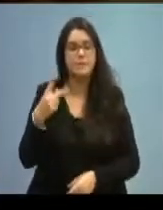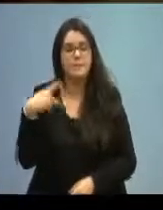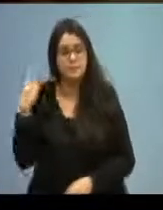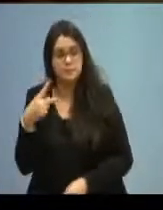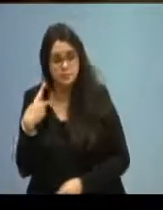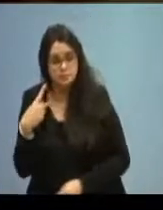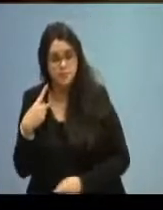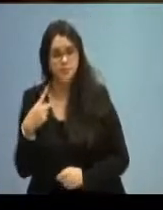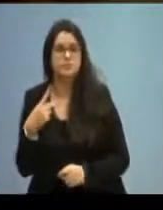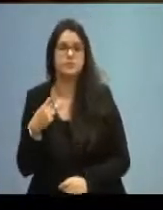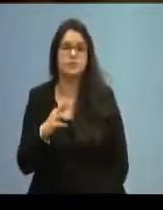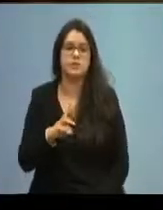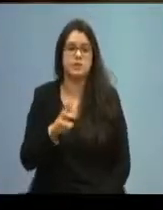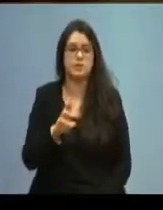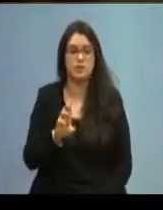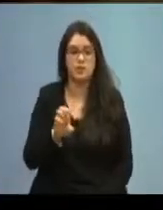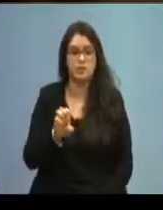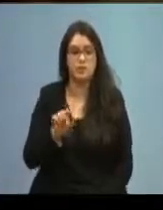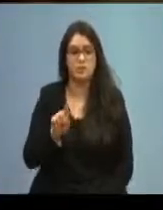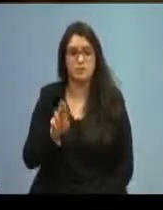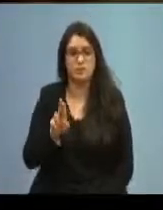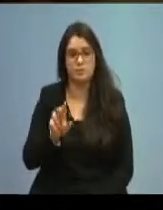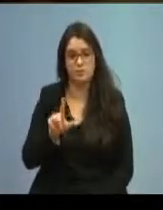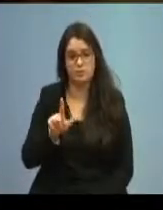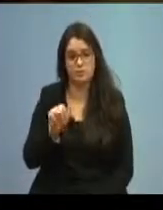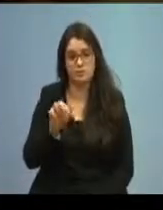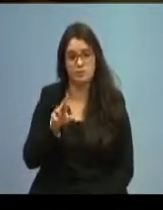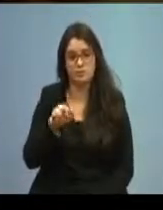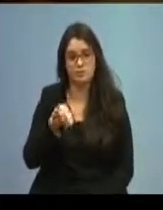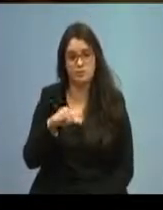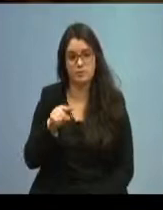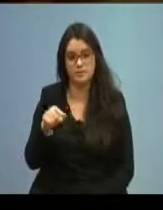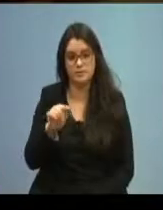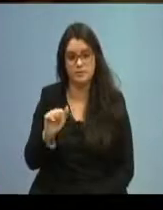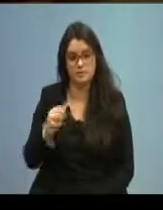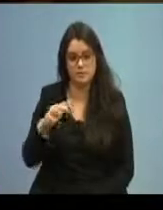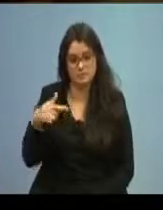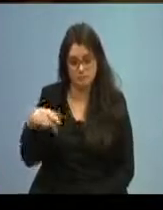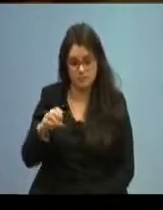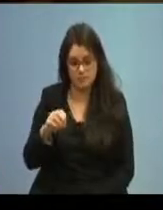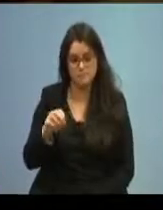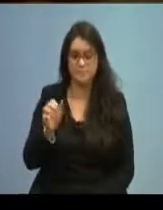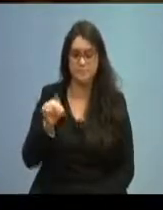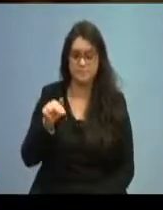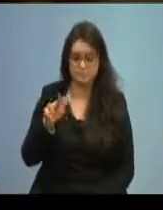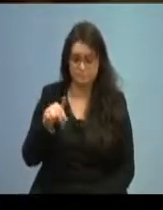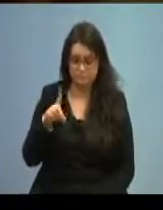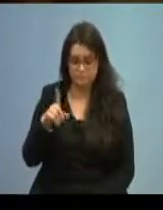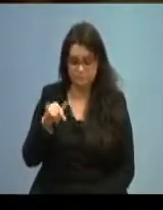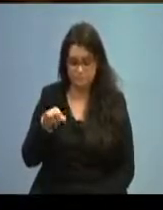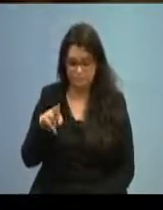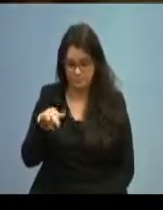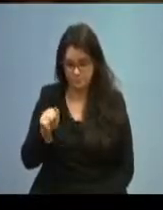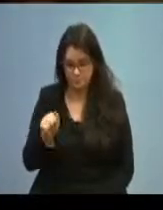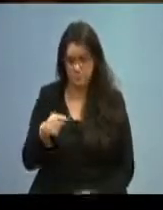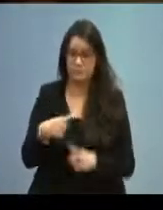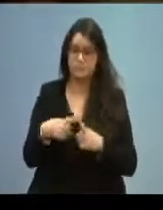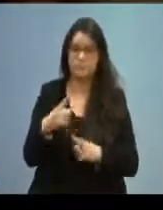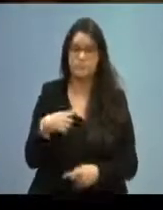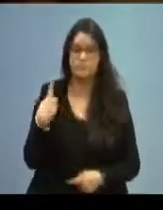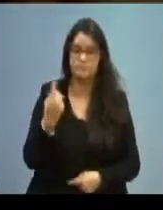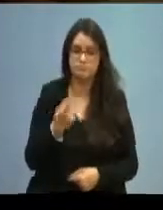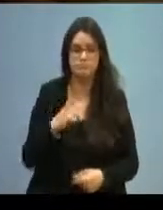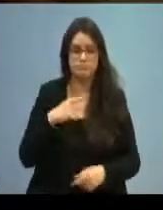de regularização fundiária, certo? Até porque nós temos aí instrumentos legais para fazer isso.